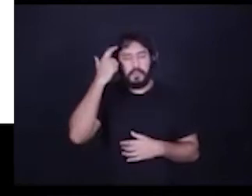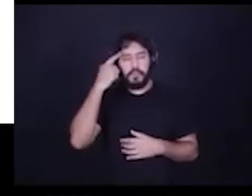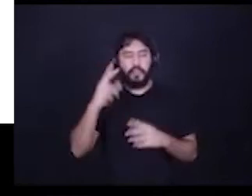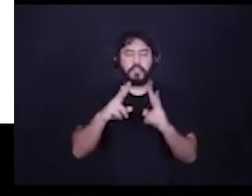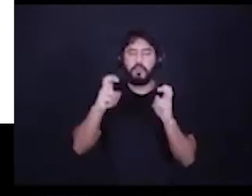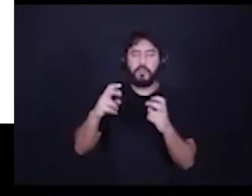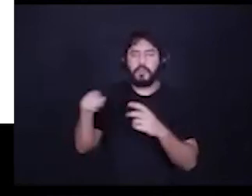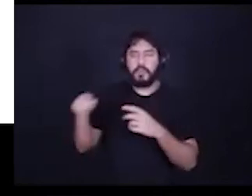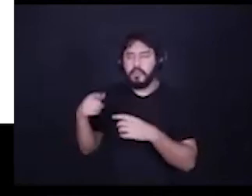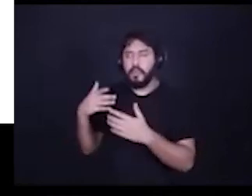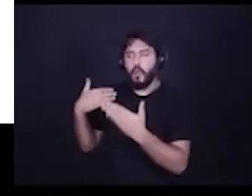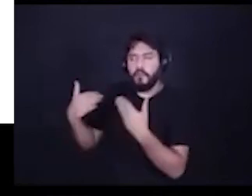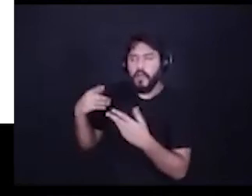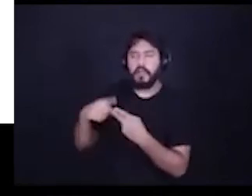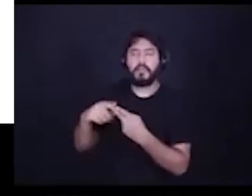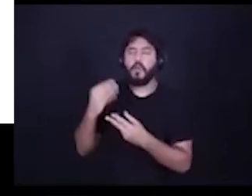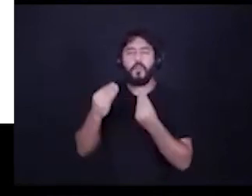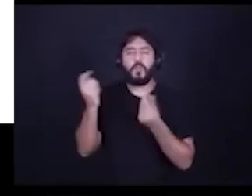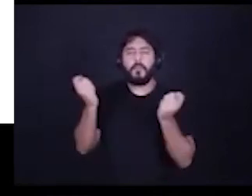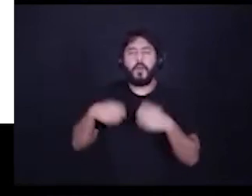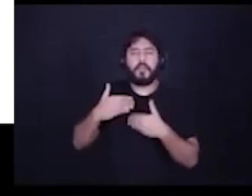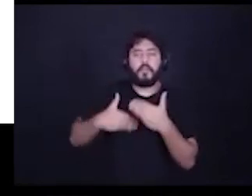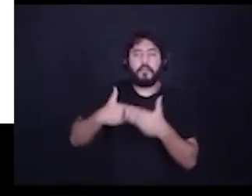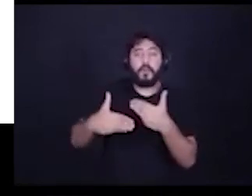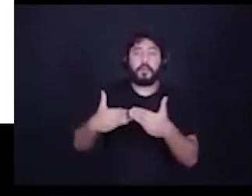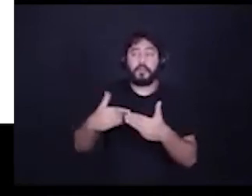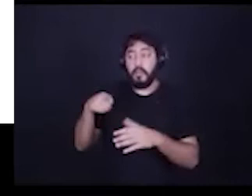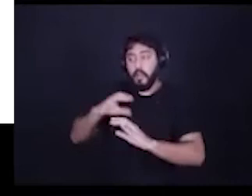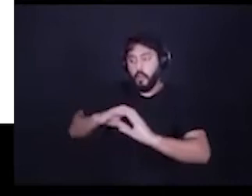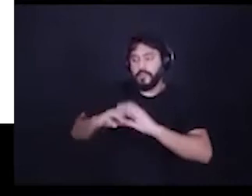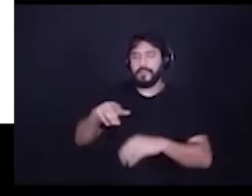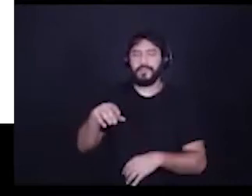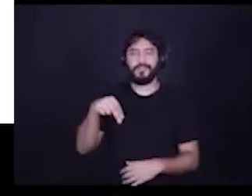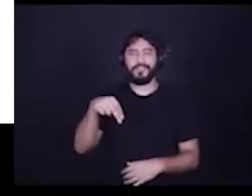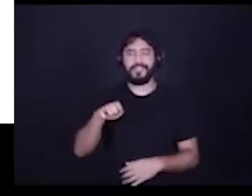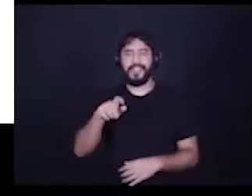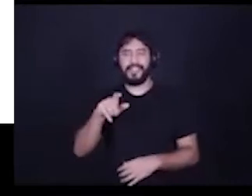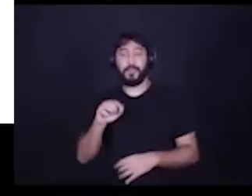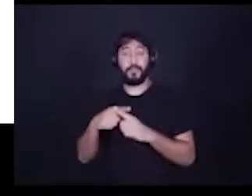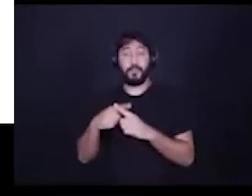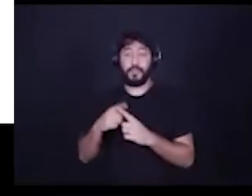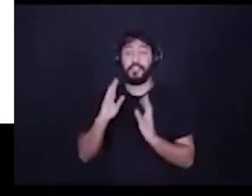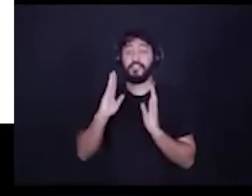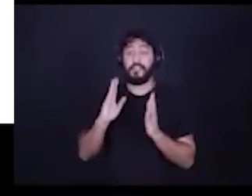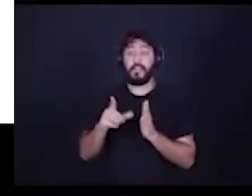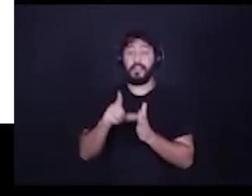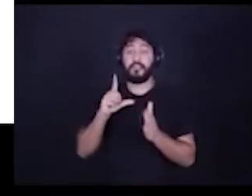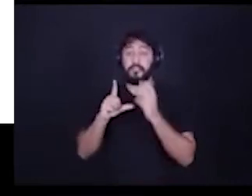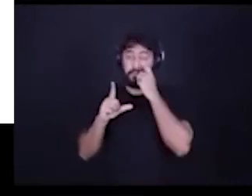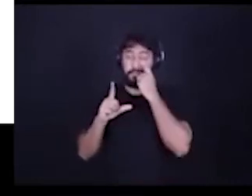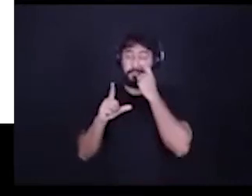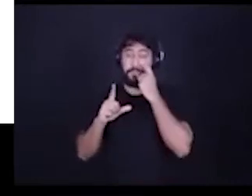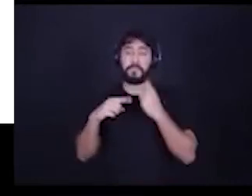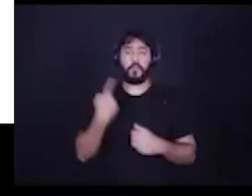conversas, como é que eu consigo evoluir também a comunicação do próprio Nexo, que quase sempre é uma comunicação que vai falar muito sobre o entendimento que a gente tem do que